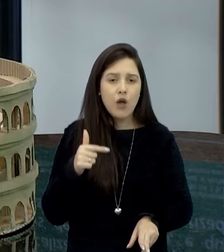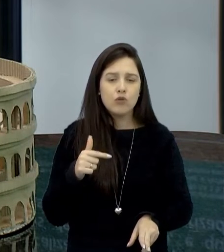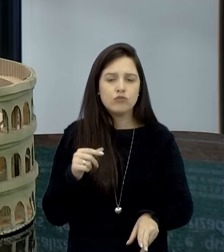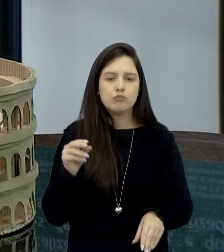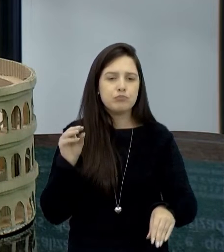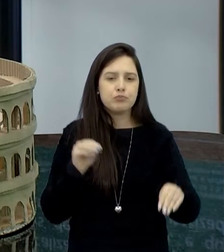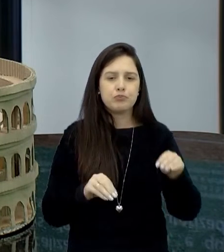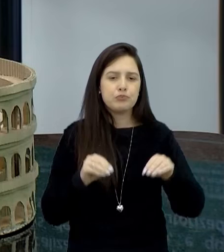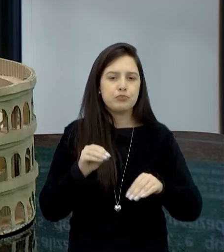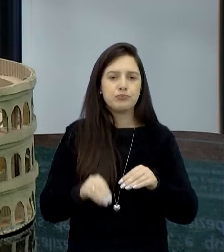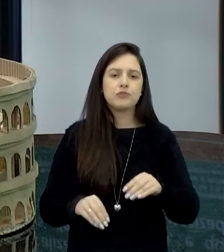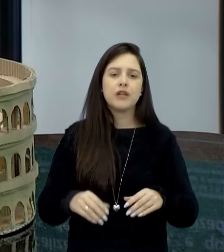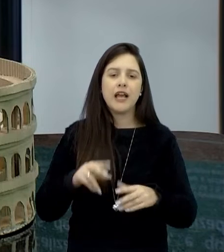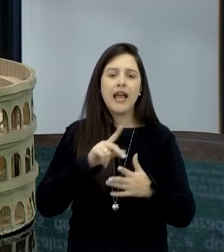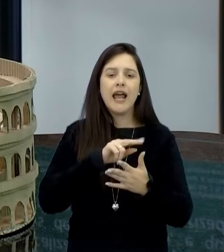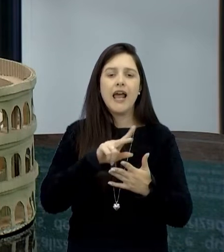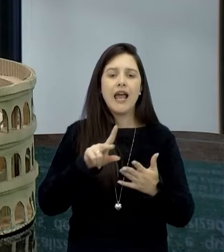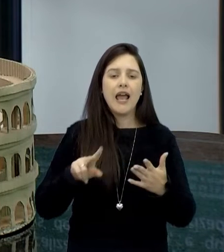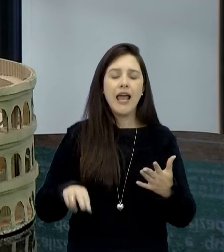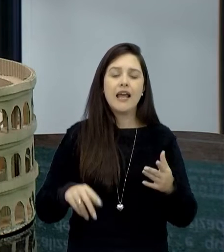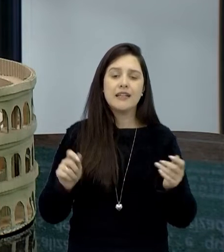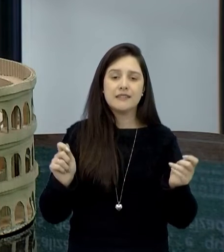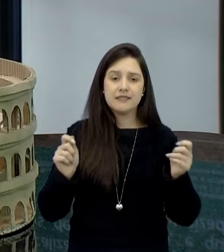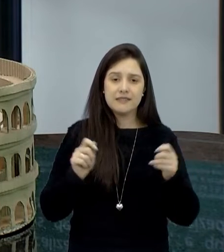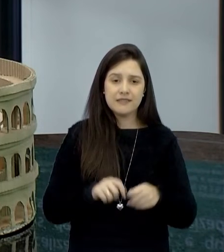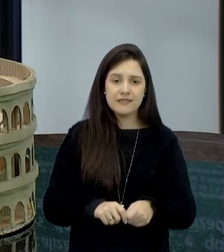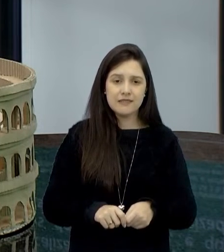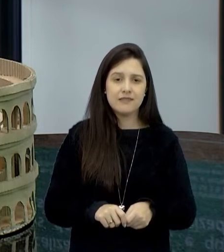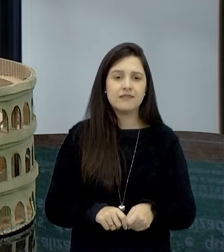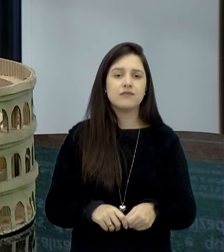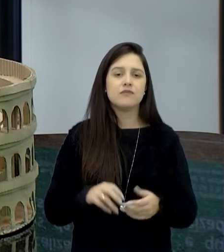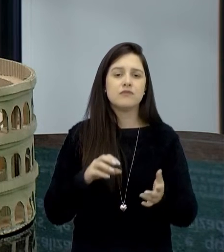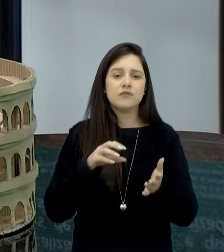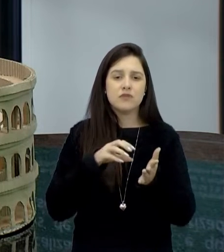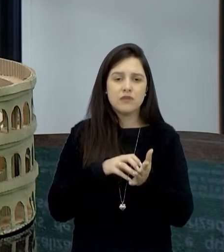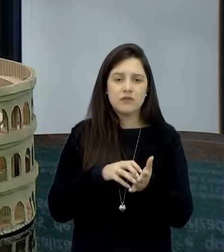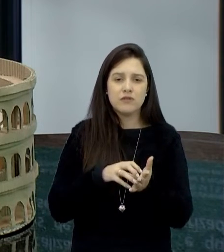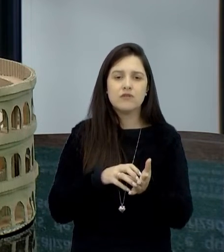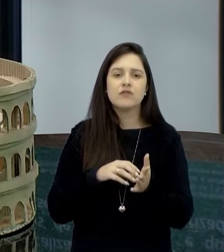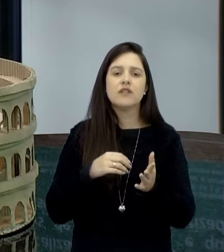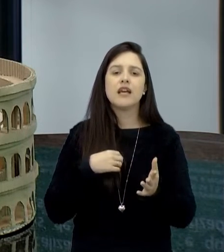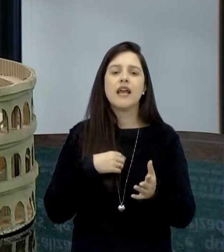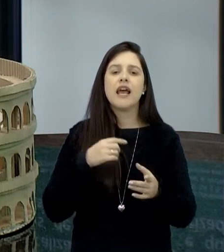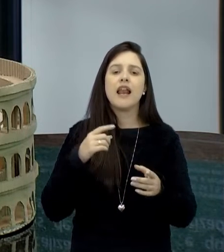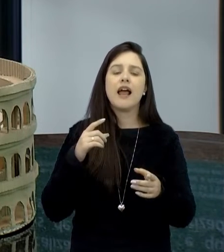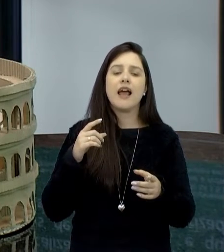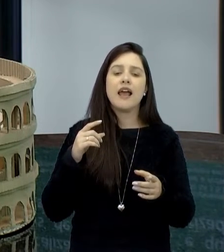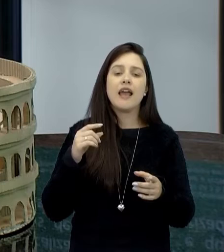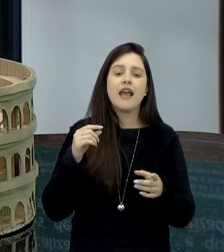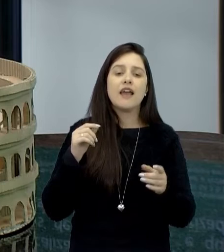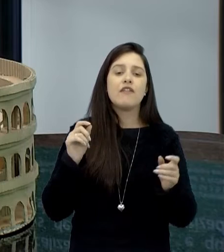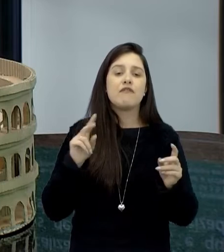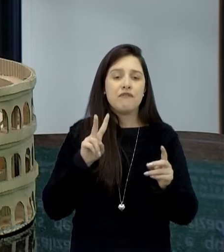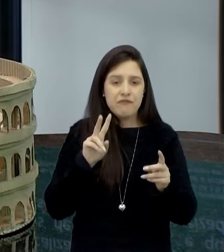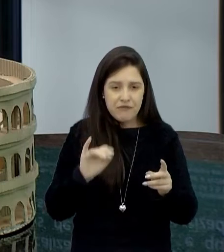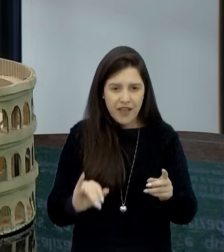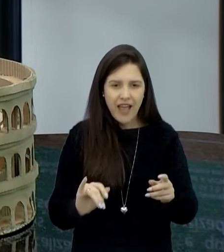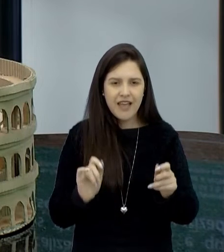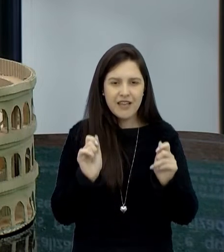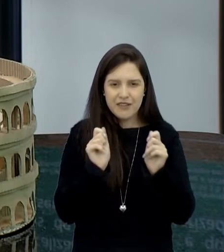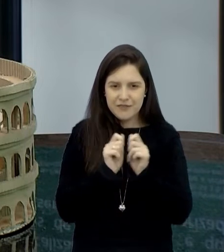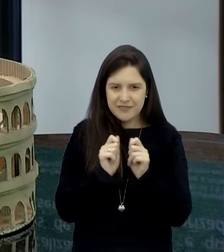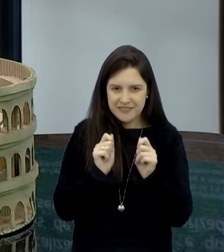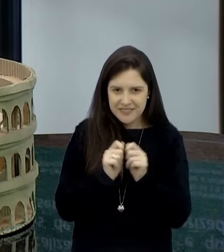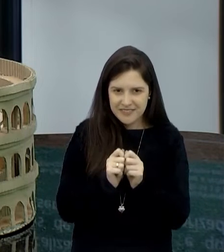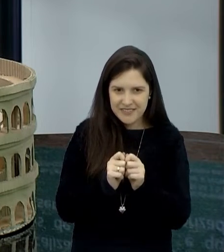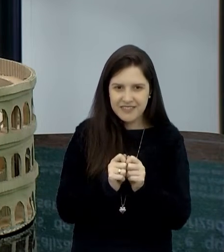alteração nas suas características arquitetônicas sem antes ser avisado para o IPHAN. E, geralmente, quem faz essas